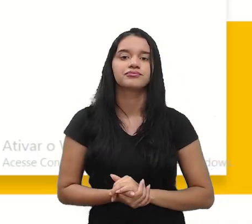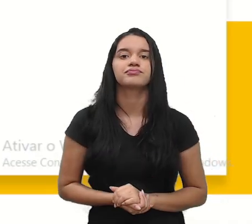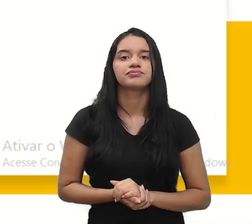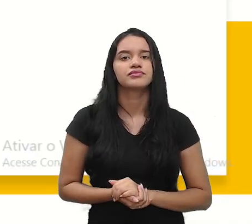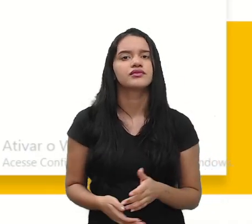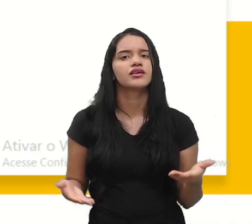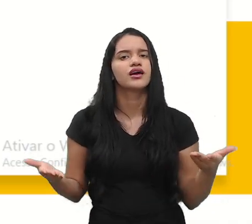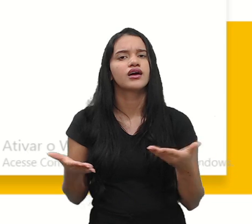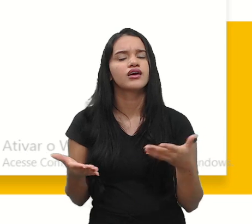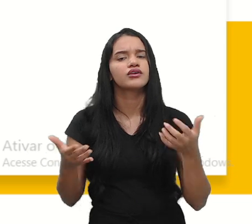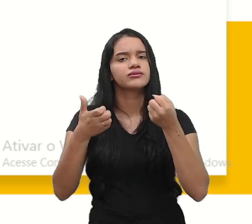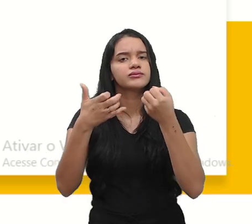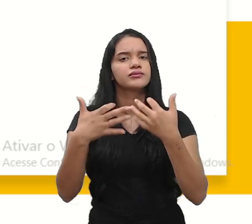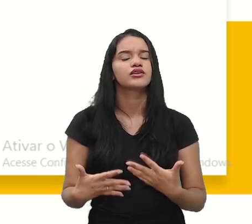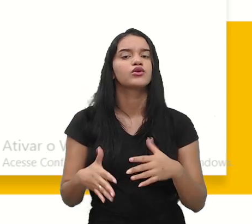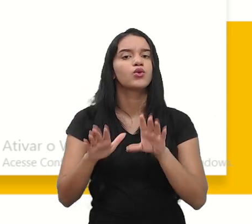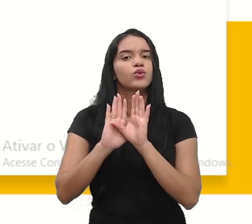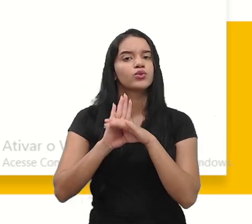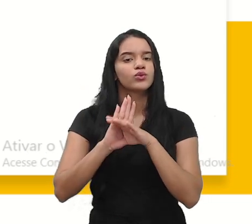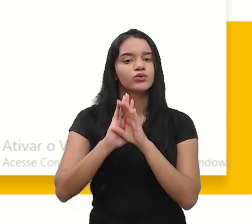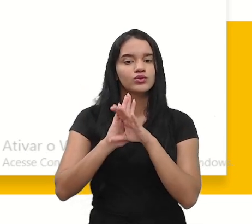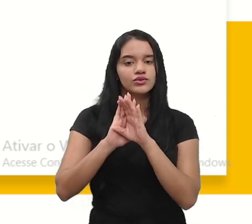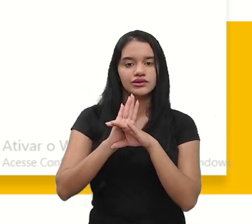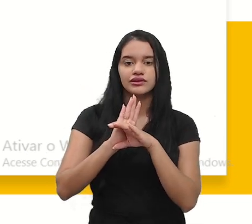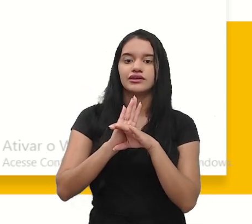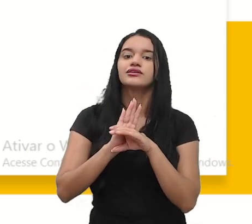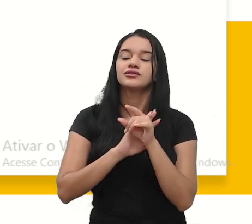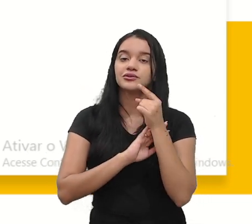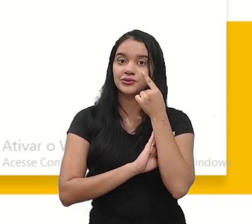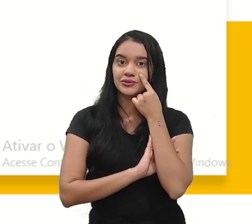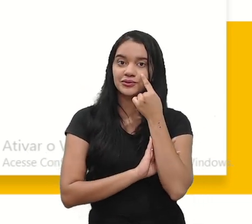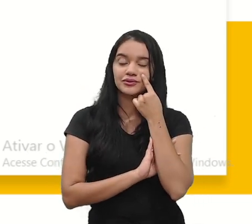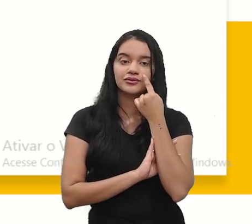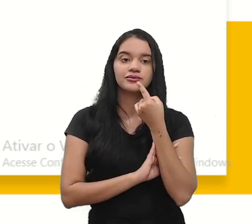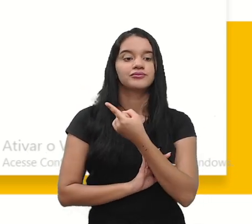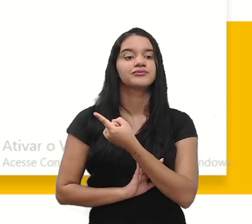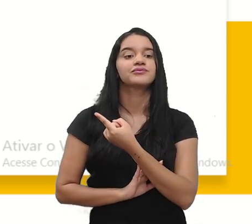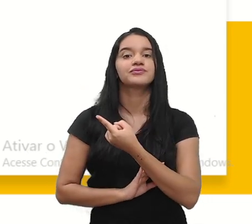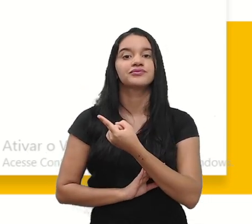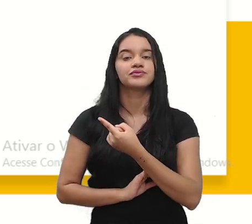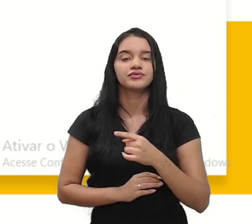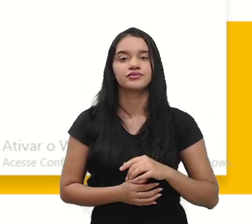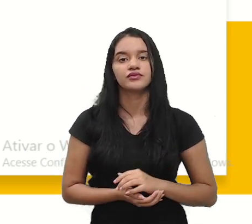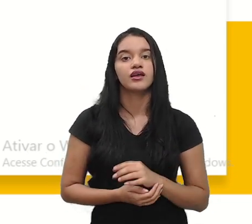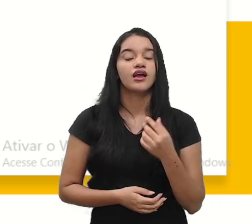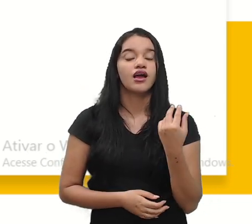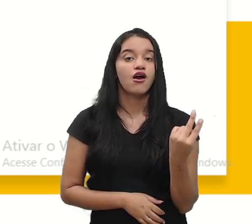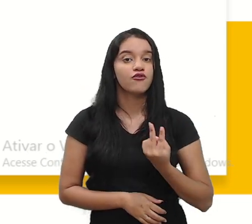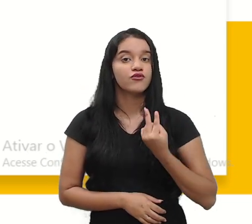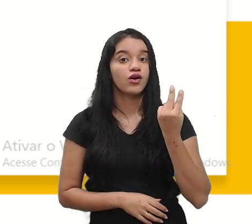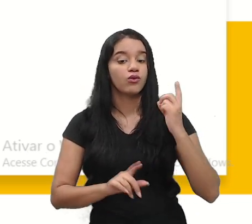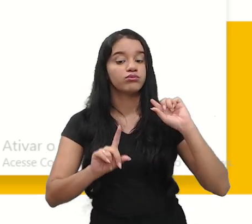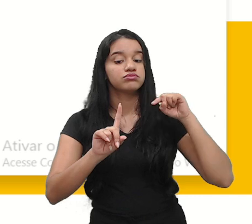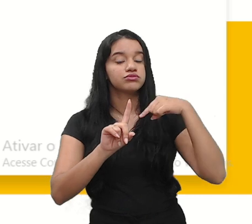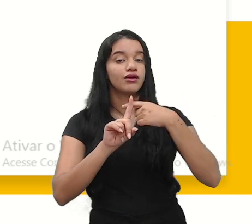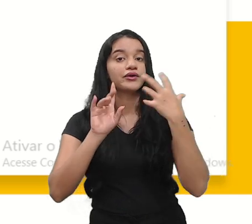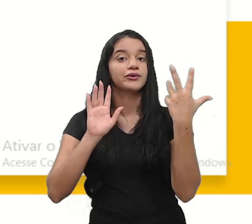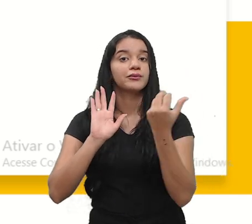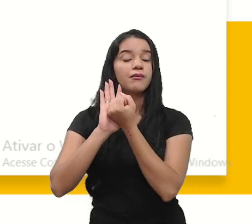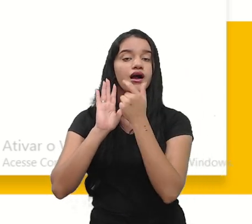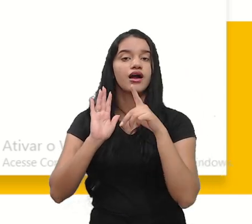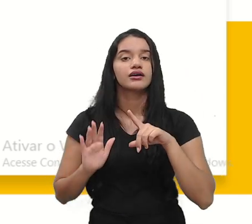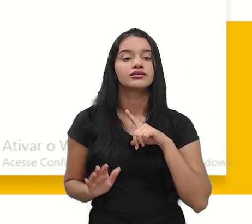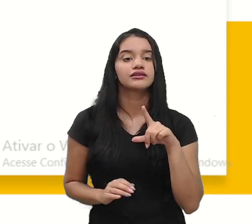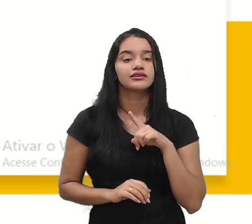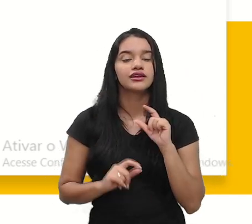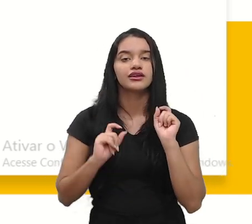Agora a gente vai falar sobre o conceito de brand equity, que diz respeito ao valor extra que uma marca detém